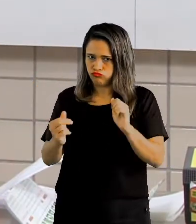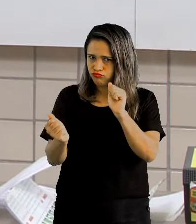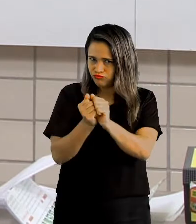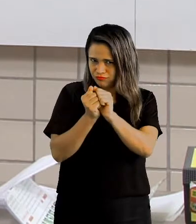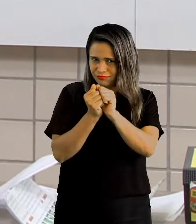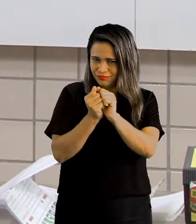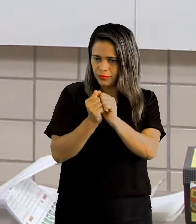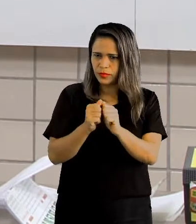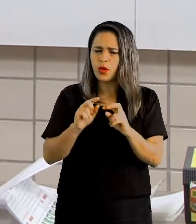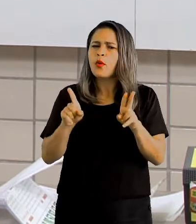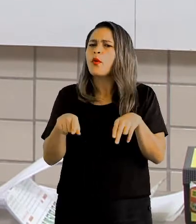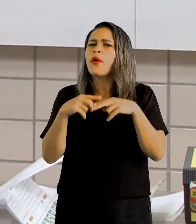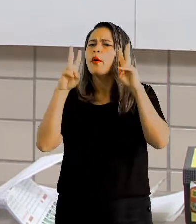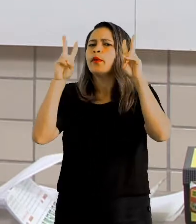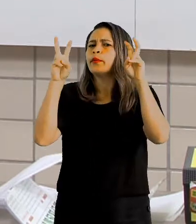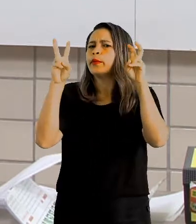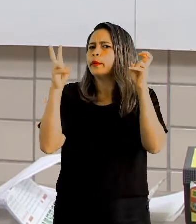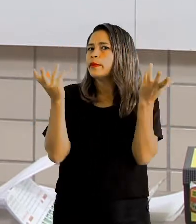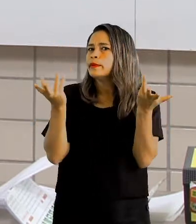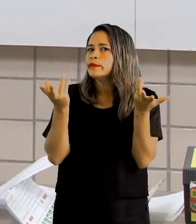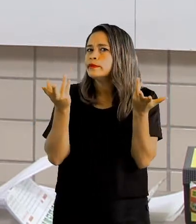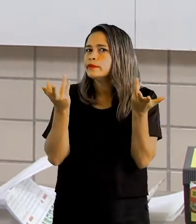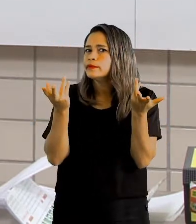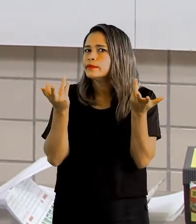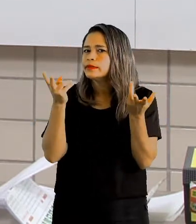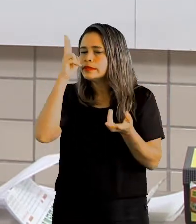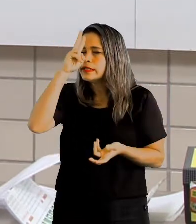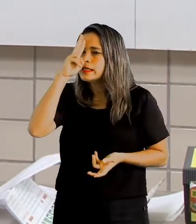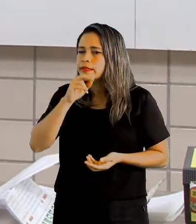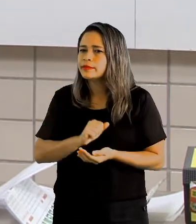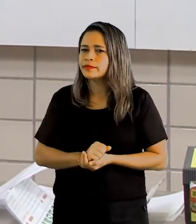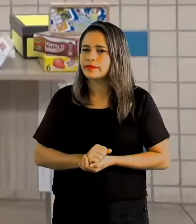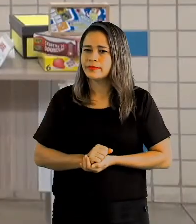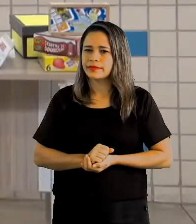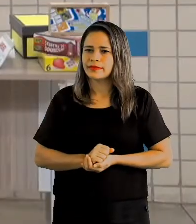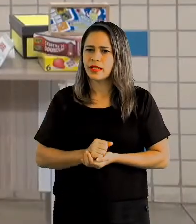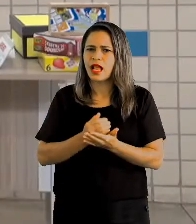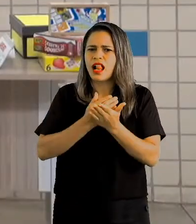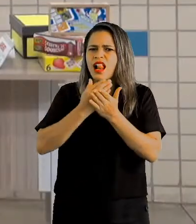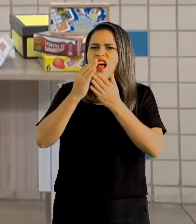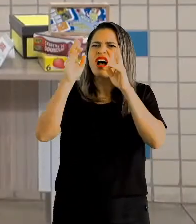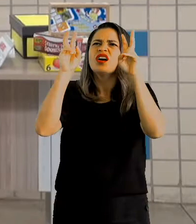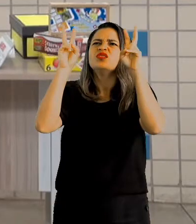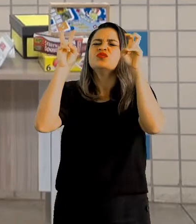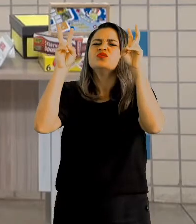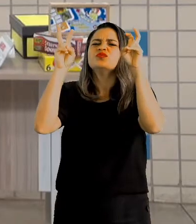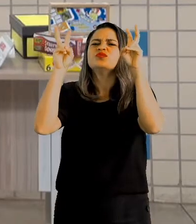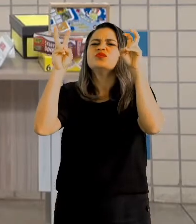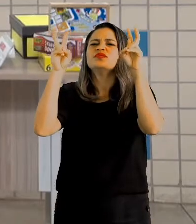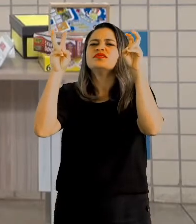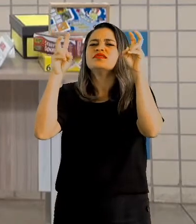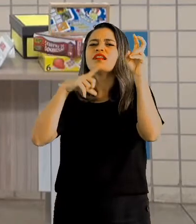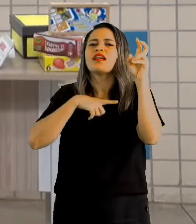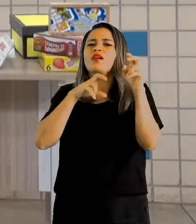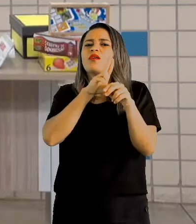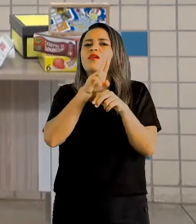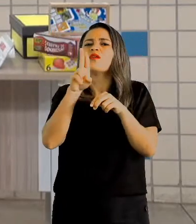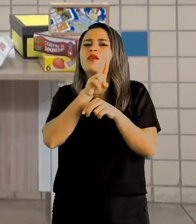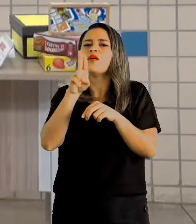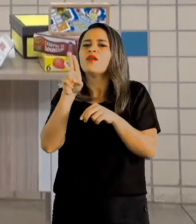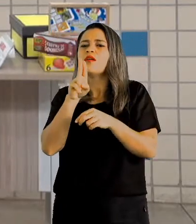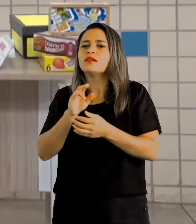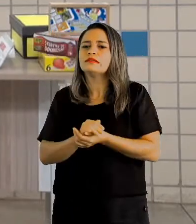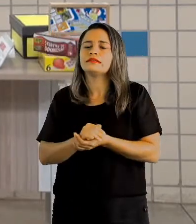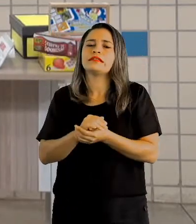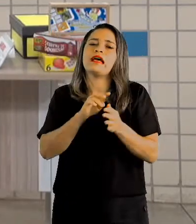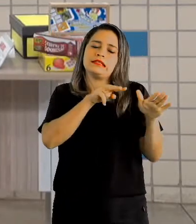era o assunto do texto? Quem lembra? Está logo lá no título, está logo no nome do texto. Ele fala a